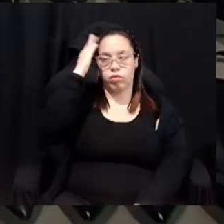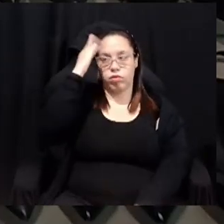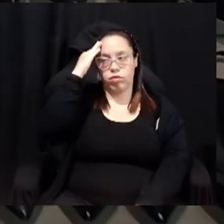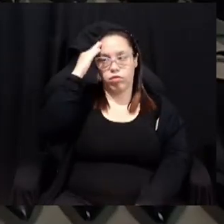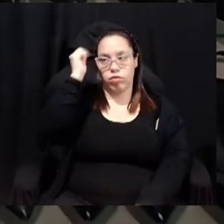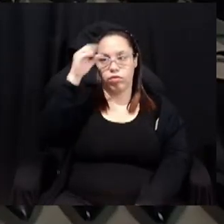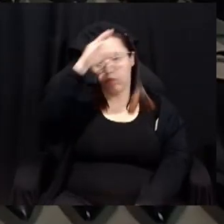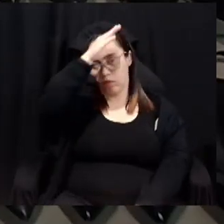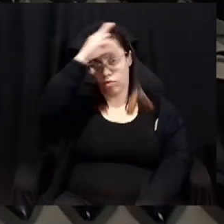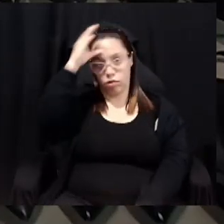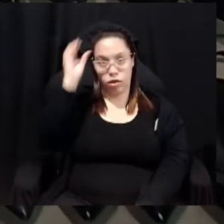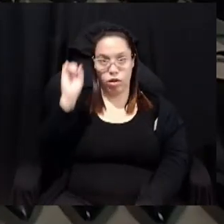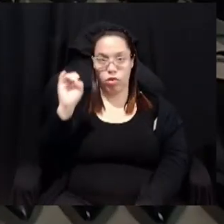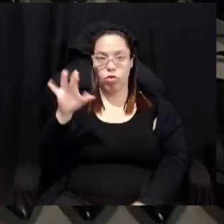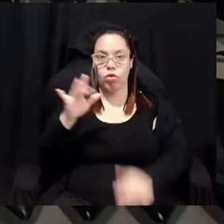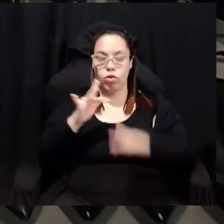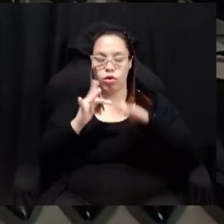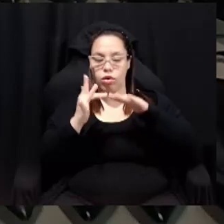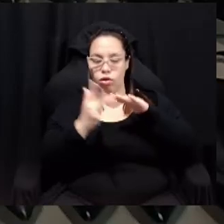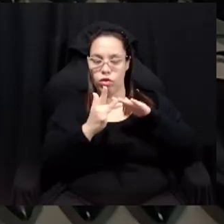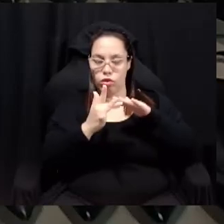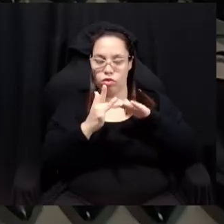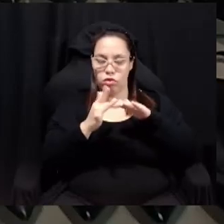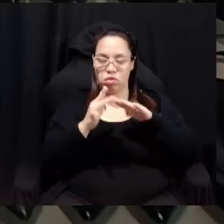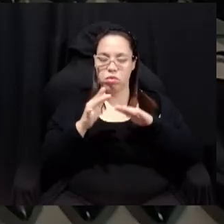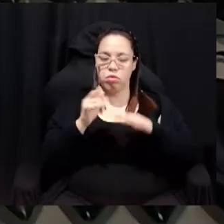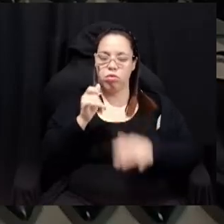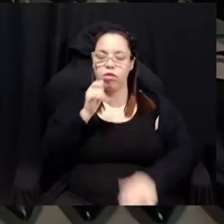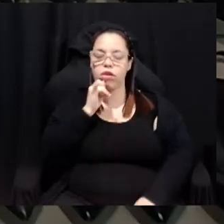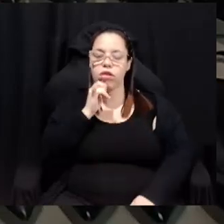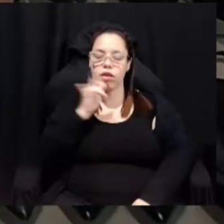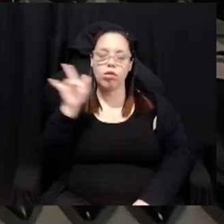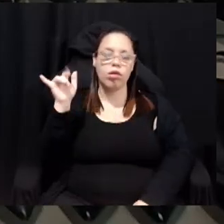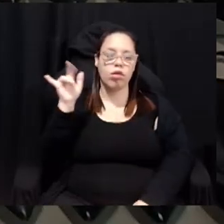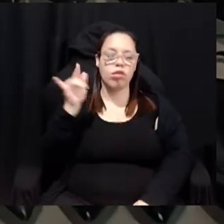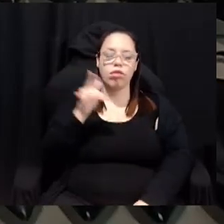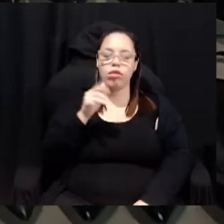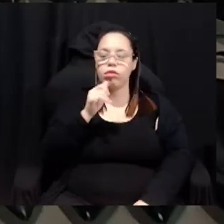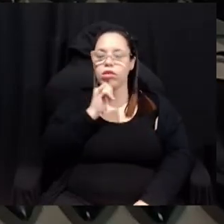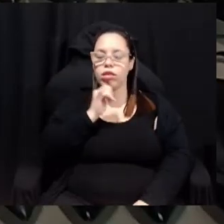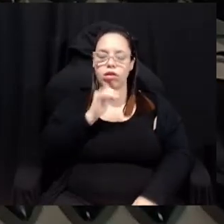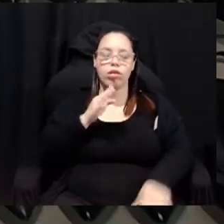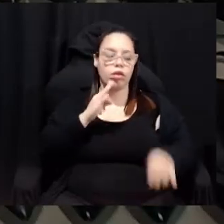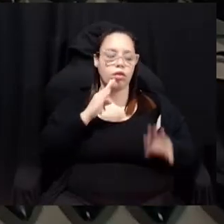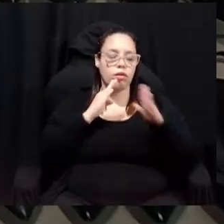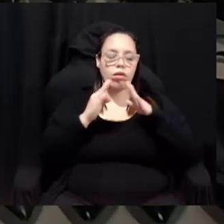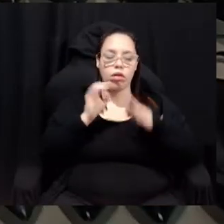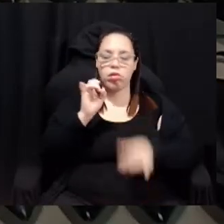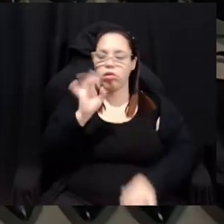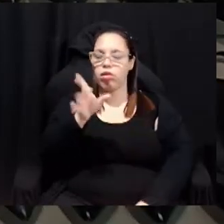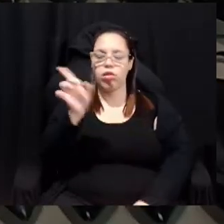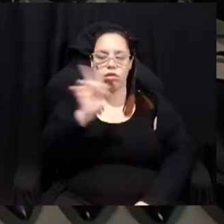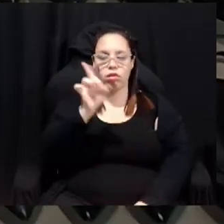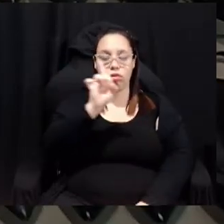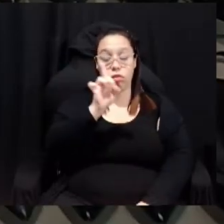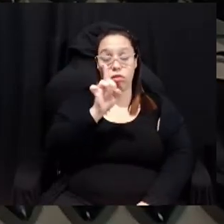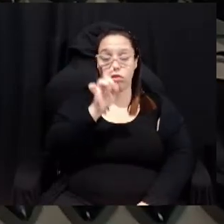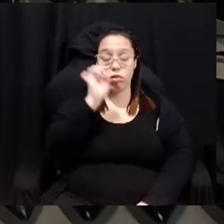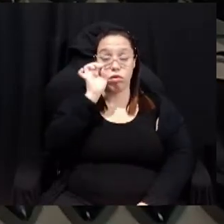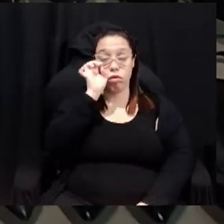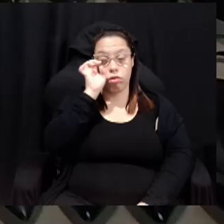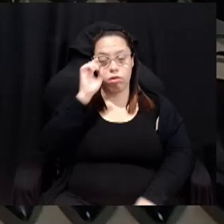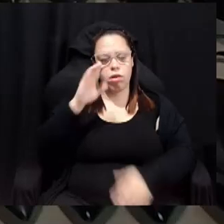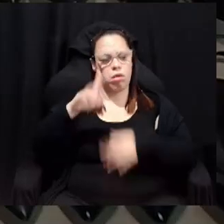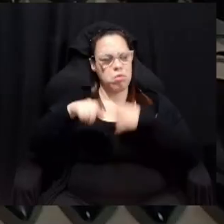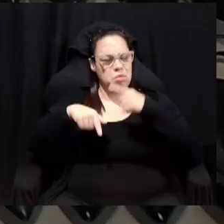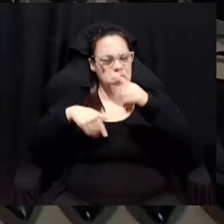única rede, naquele único acesso, naquela ponta do iceberg que a gente fala que é onde todo mundo te vê, você está ali. Eu acho que tem muito mais. Acho